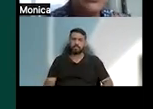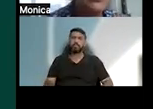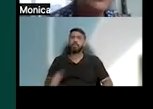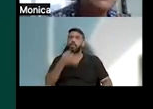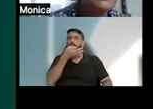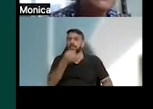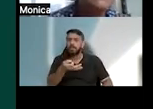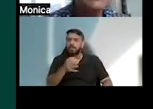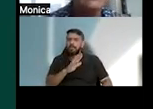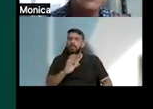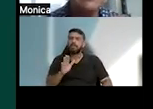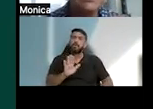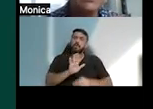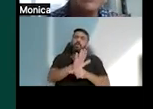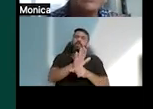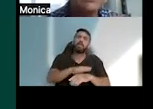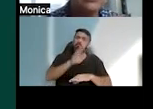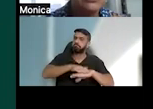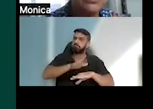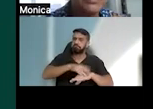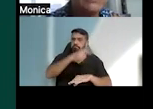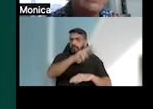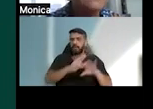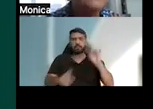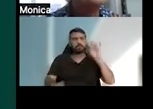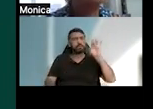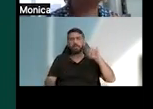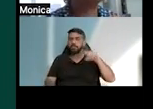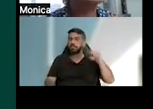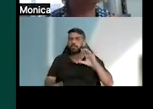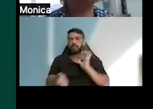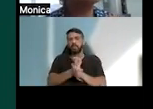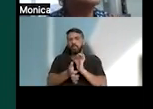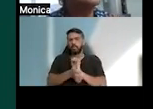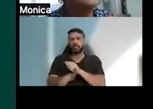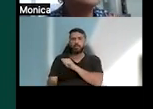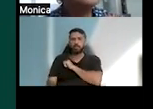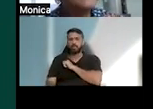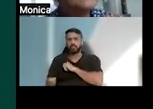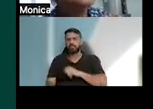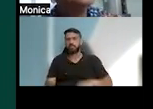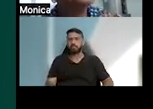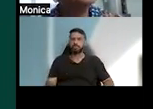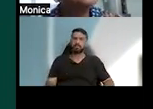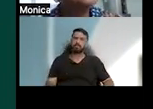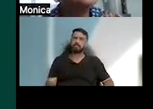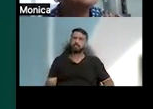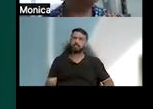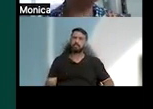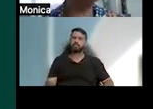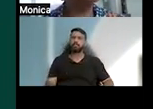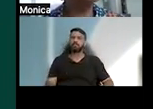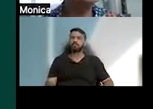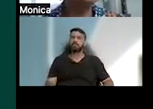opinião, dou uma guiada, mas eles que decidem tudo. Então, a gente tinha pensado, eles tinham pensado,